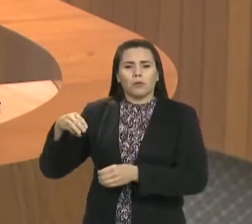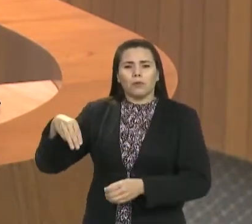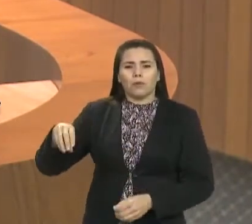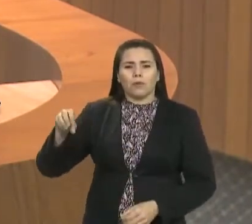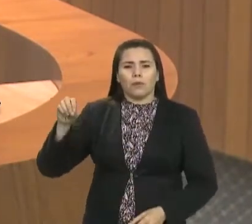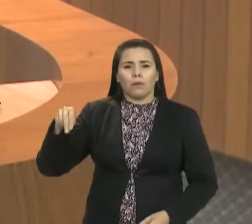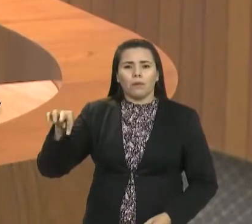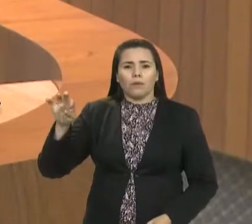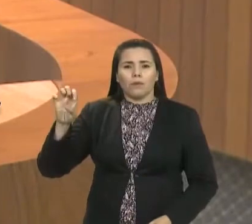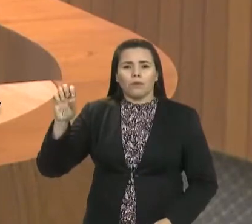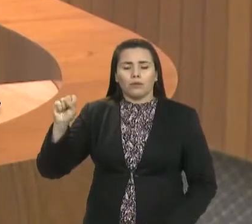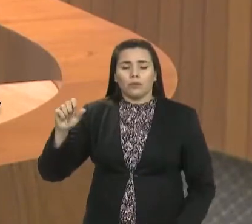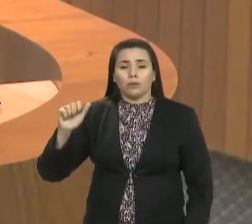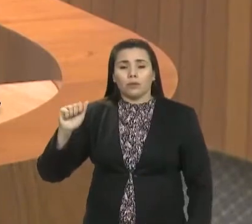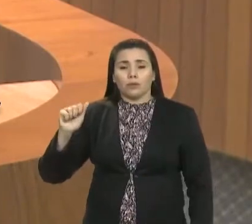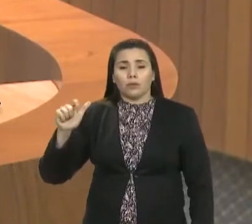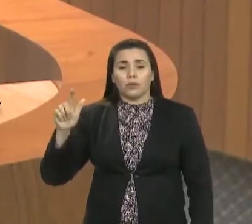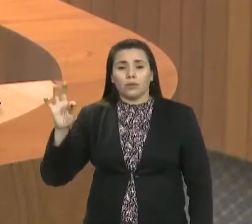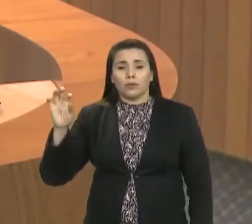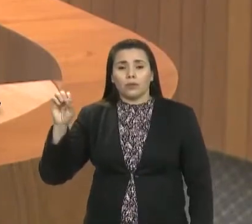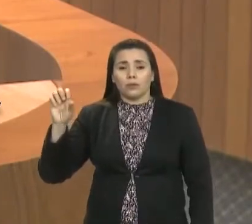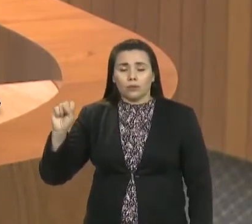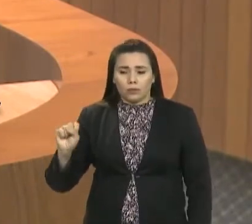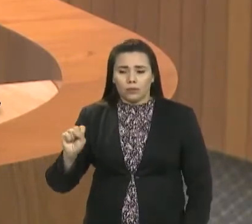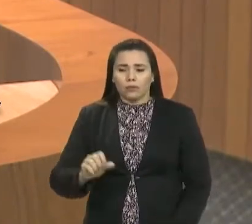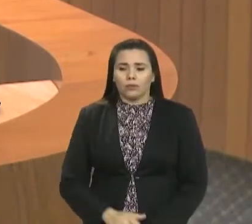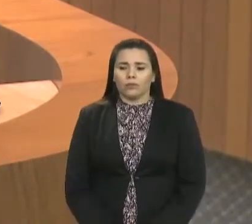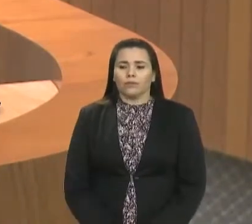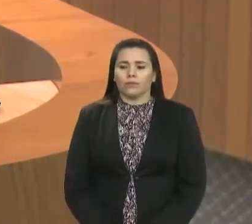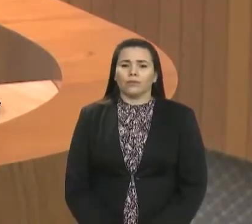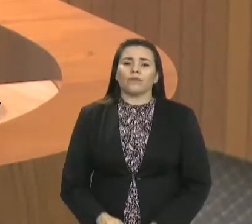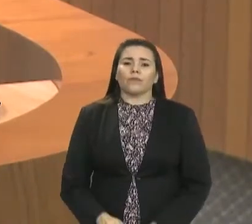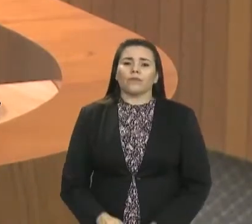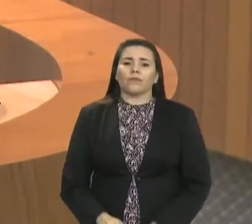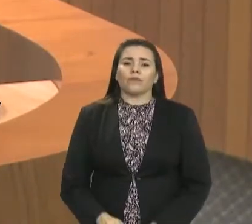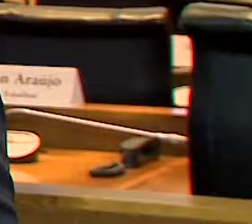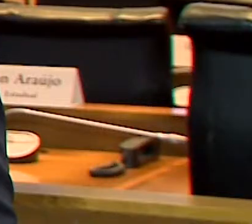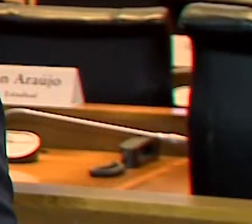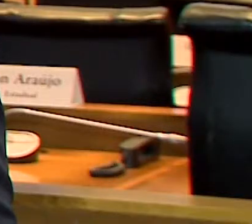uma obra estadual feita também pela Sinfra com Cleito Noleto.